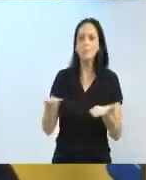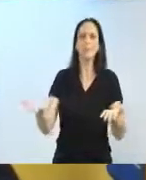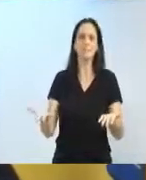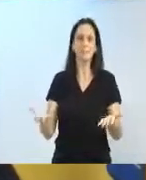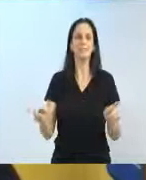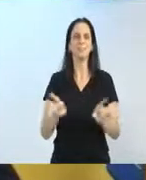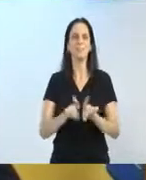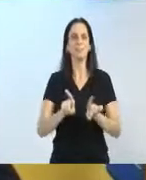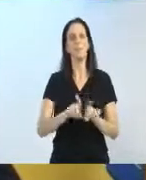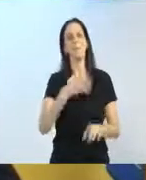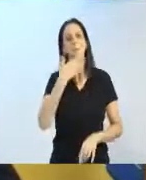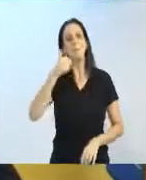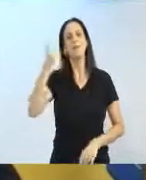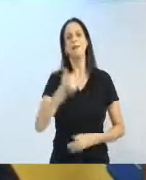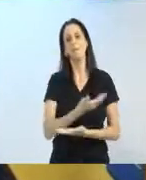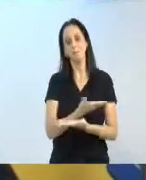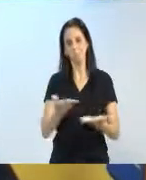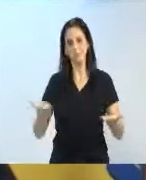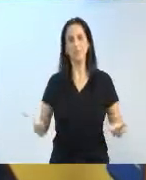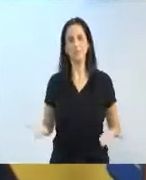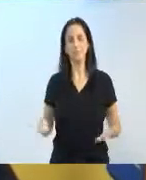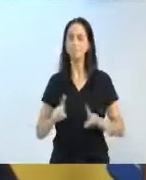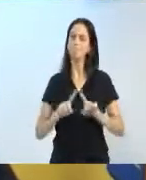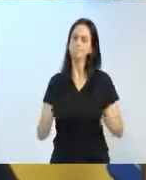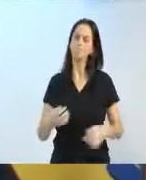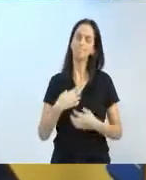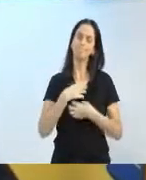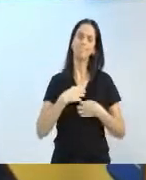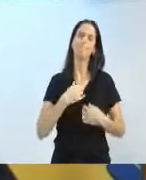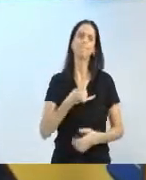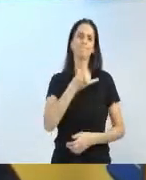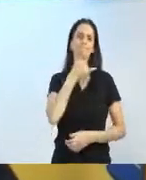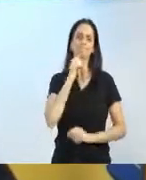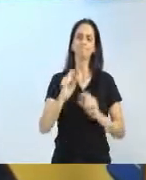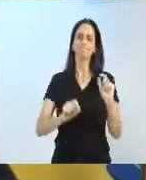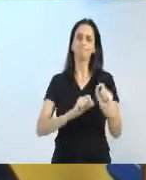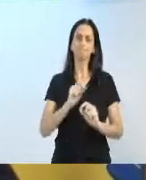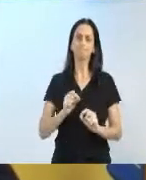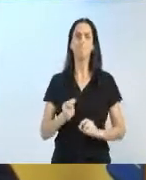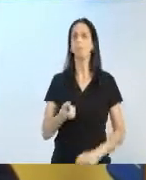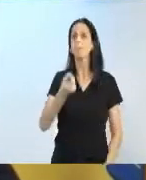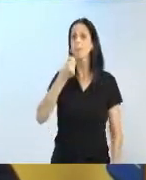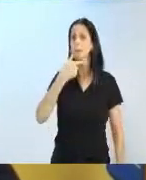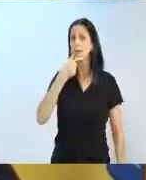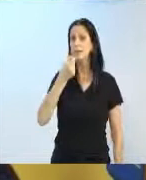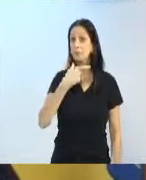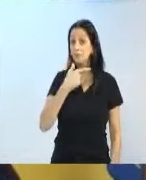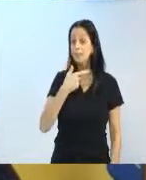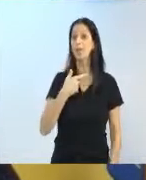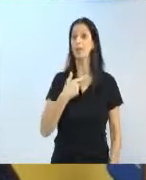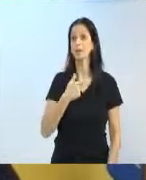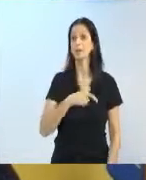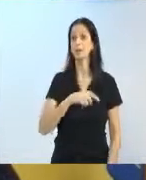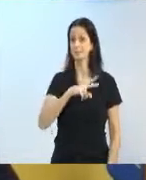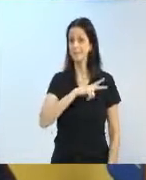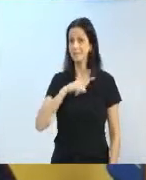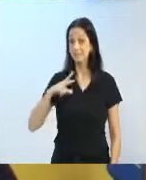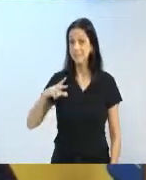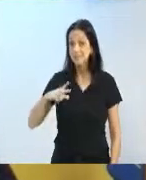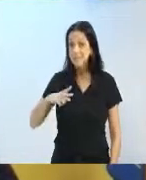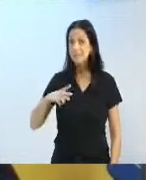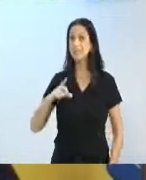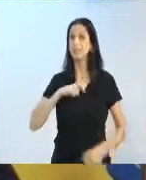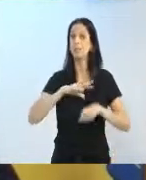o melhor possível. Infelizmente, a medicação, muitas vezes, para os pacientes, assim como os